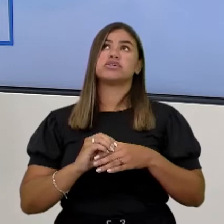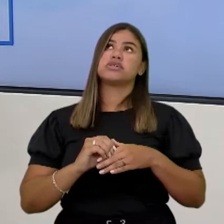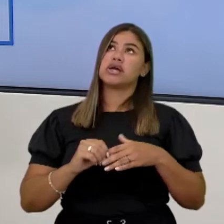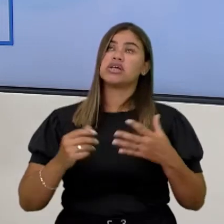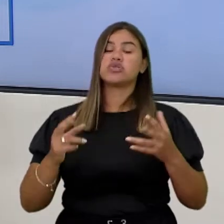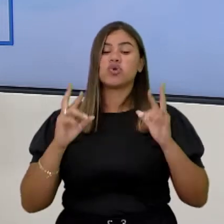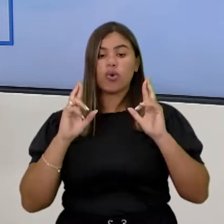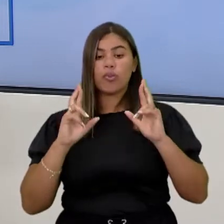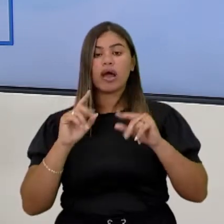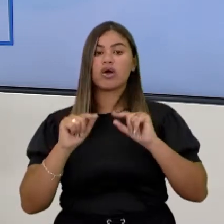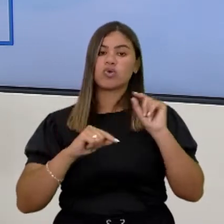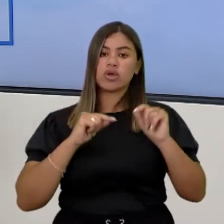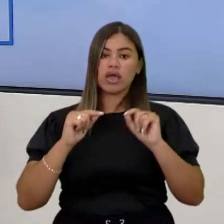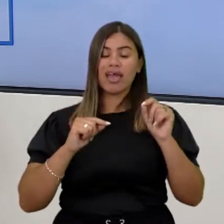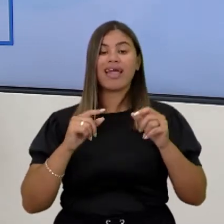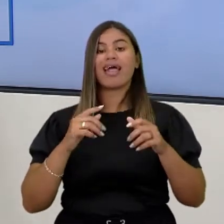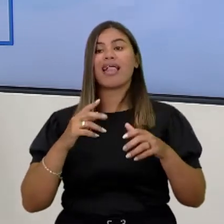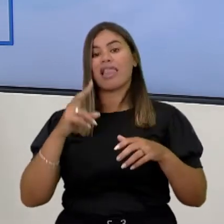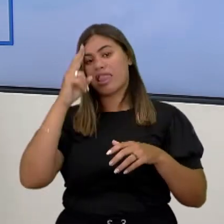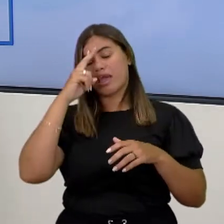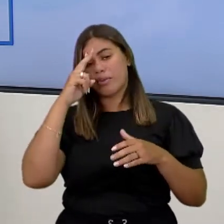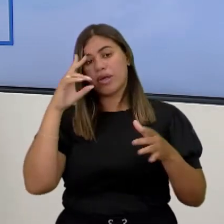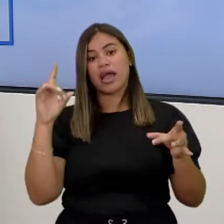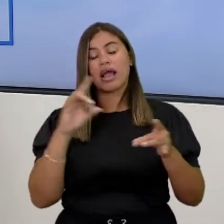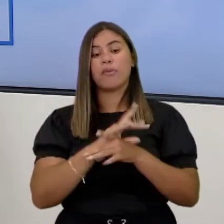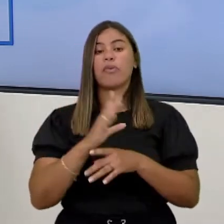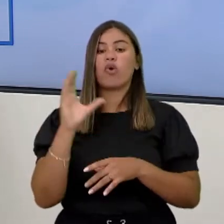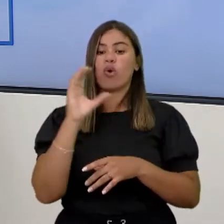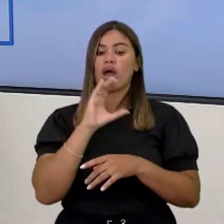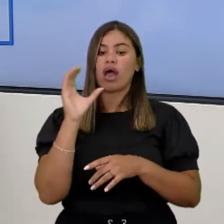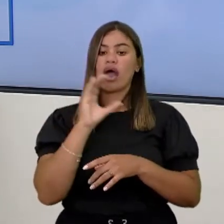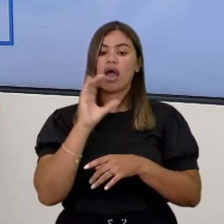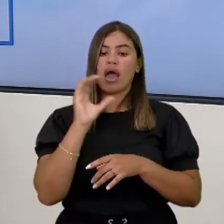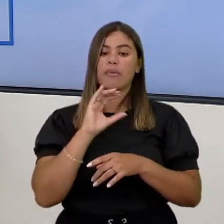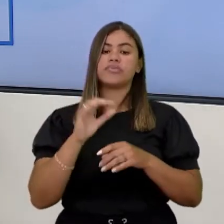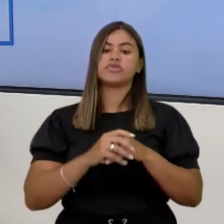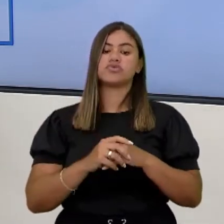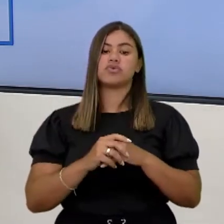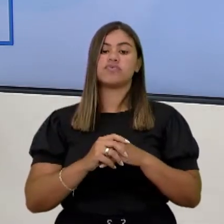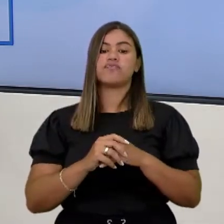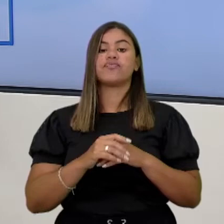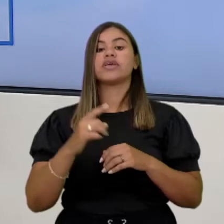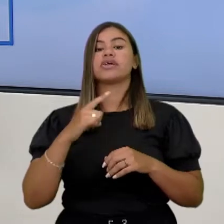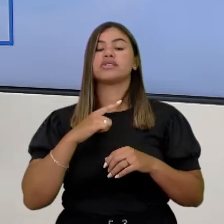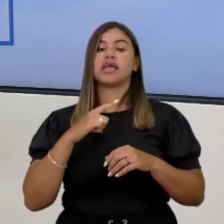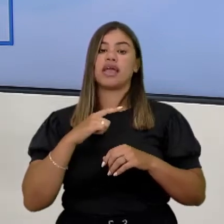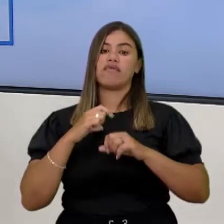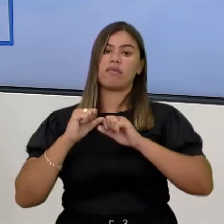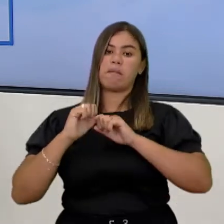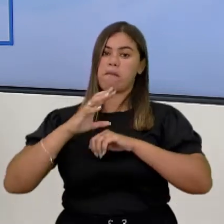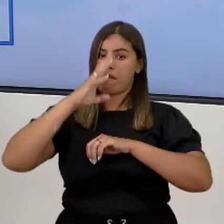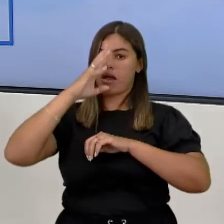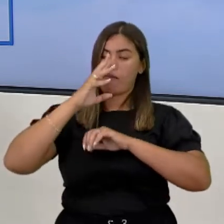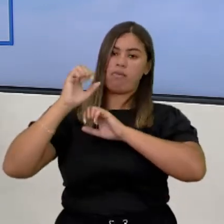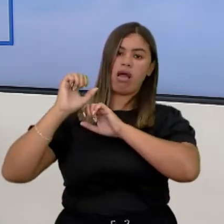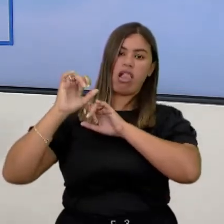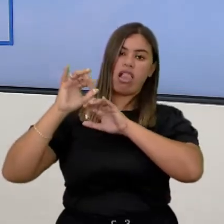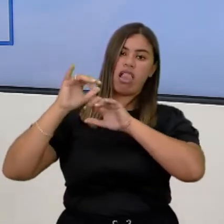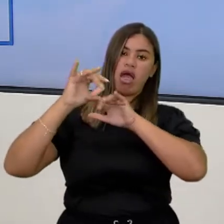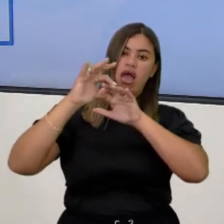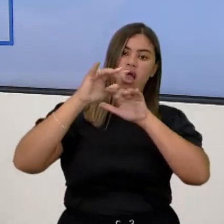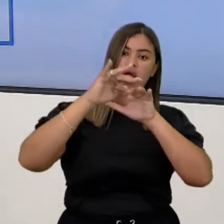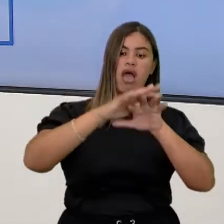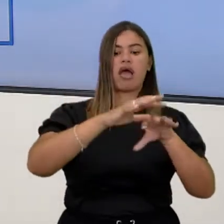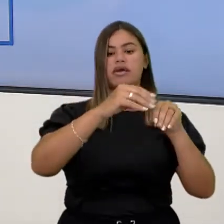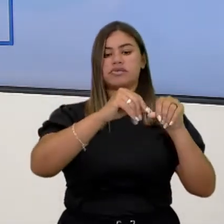grandes estragos, mas quando forem falar disso, houve o quê? Uma invasão do território ucraniano pela Rússia. Então eu vou colocar